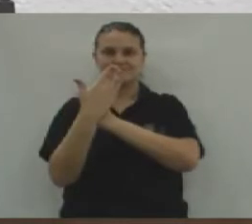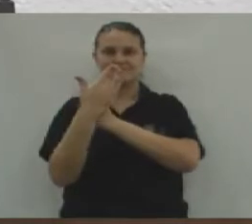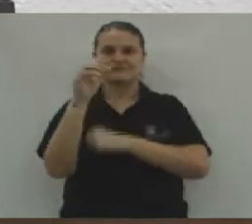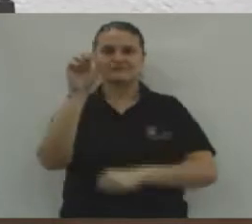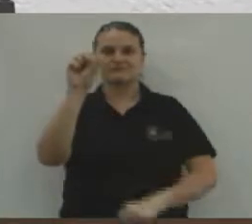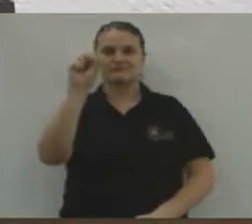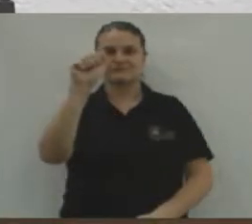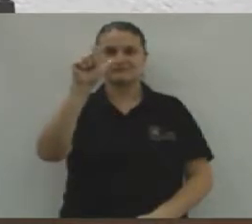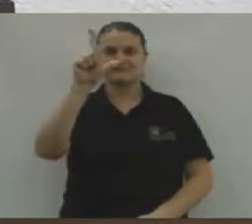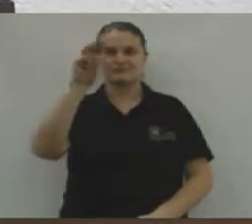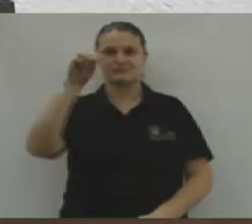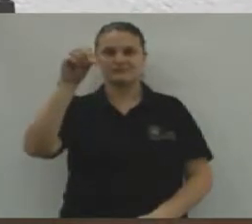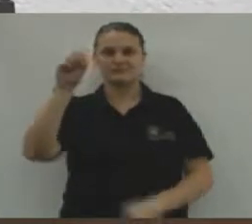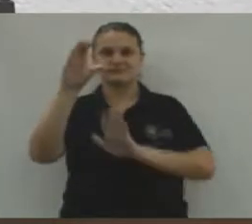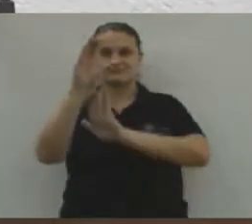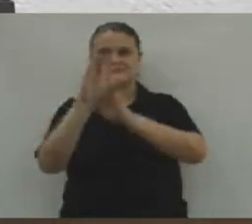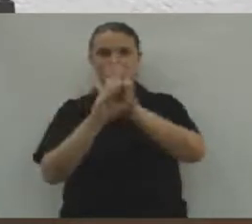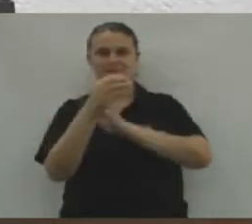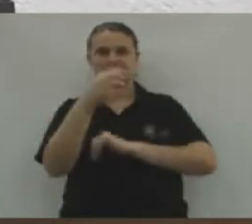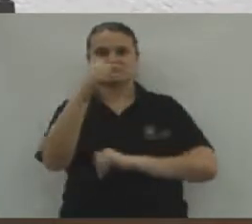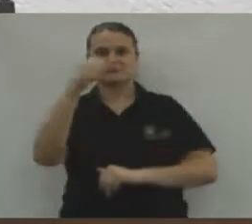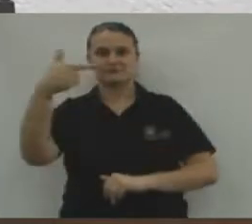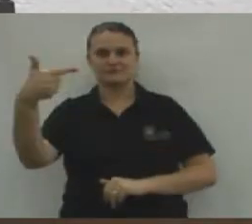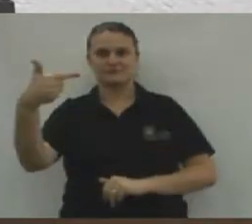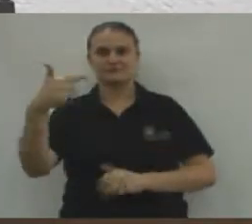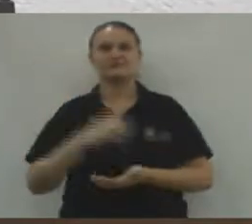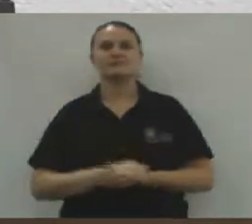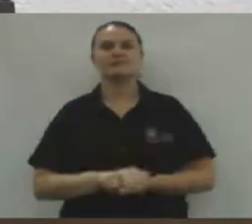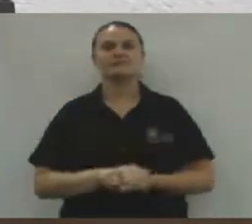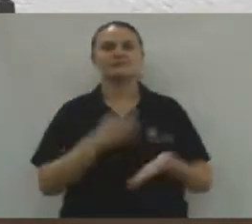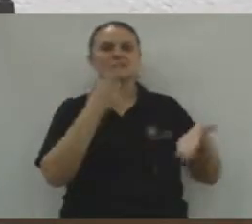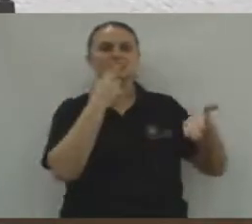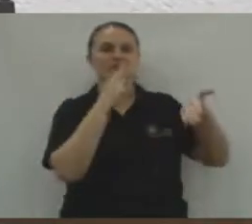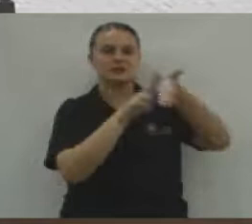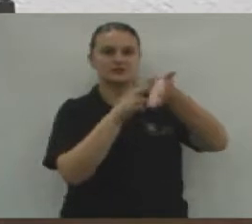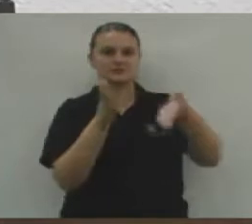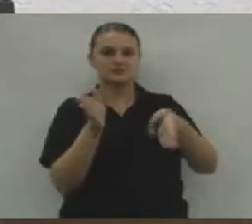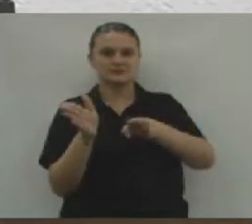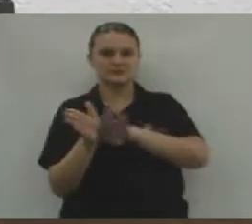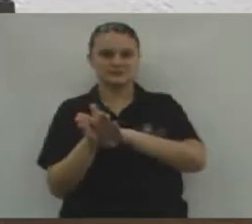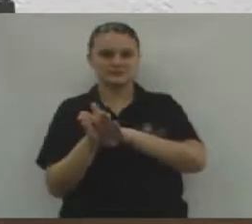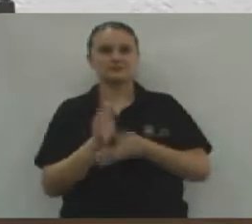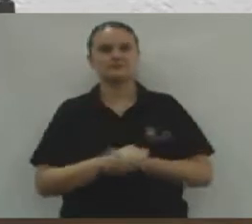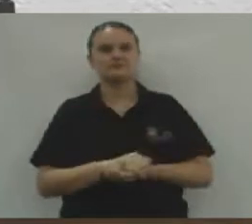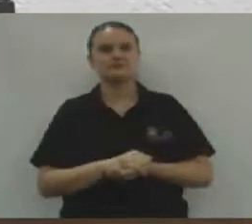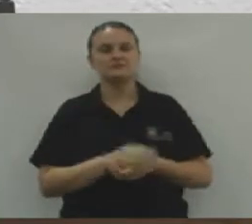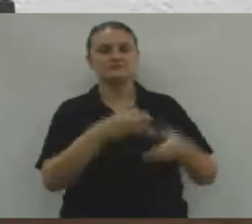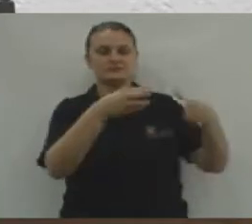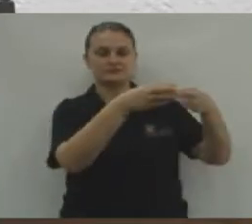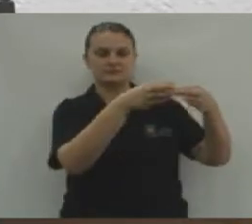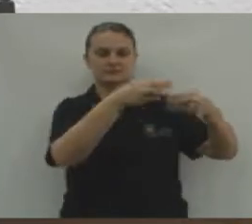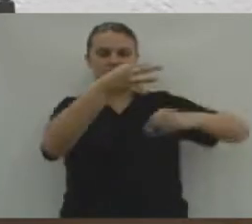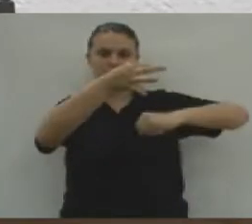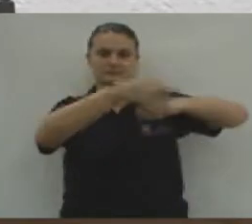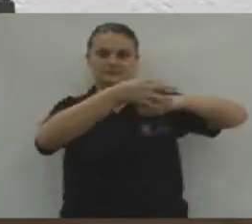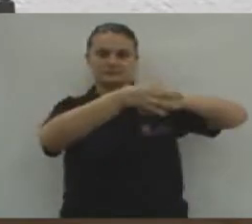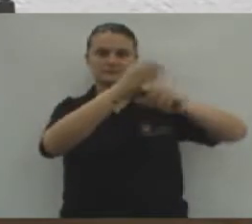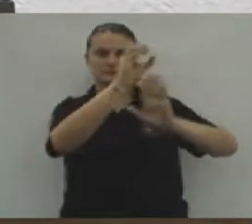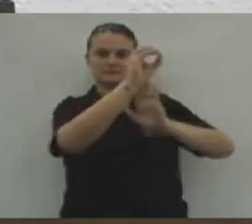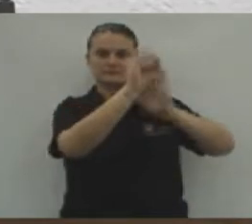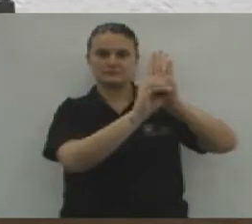capítulo 72, versículos 11 e 12. Correspondências recebidas. Do setor contábil, ofício